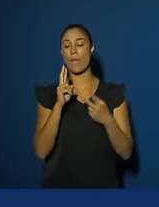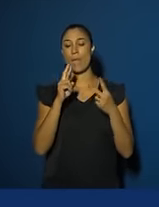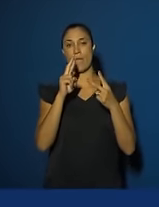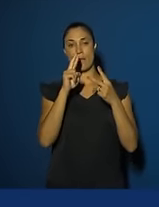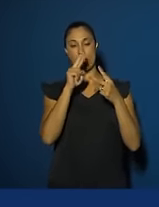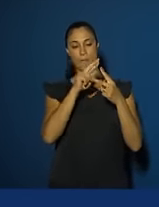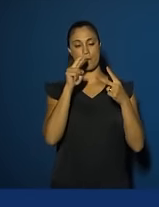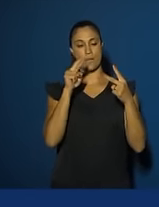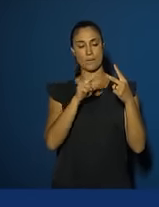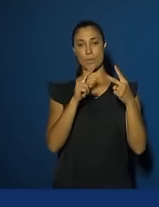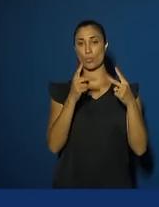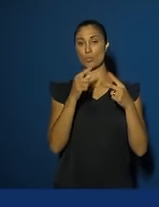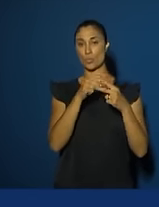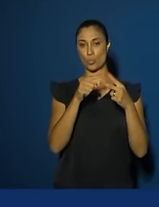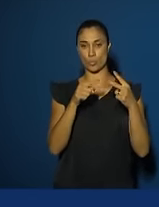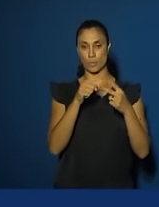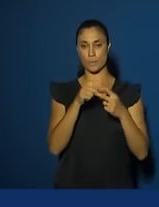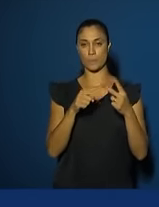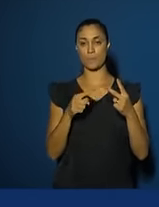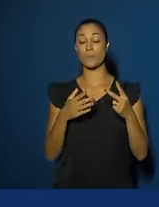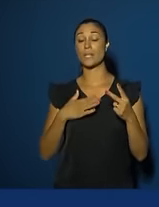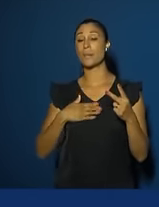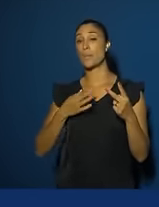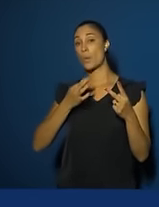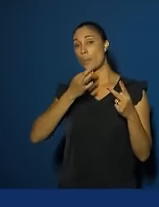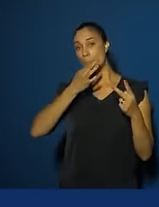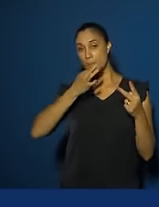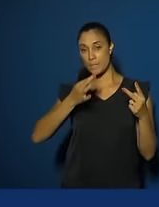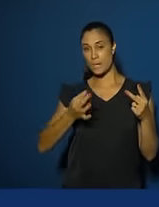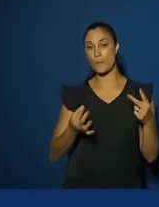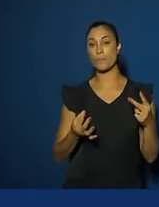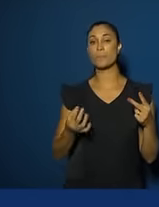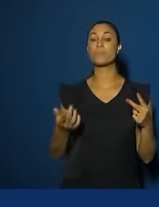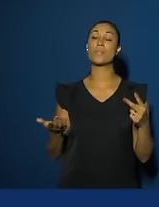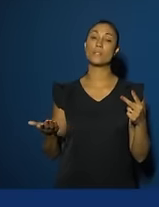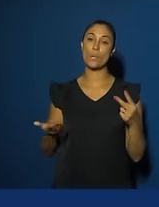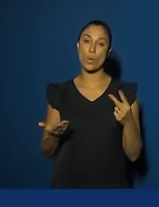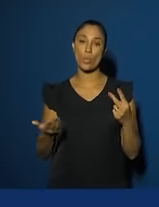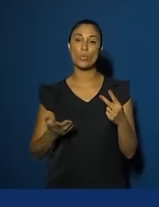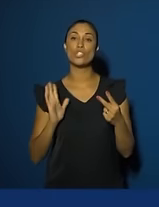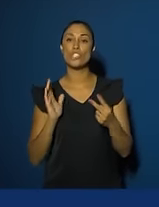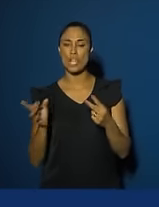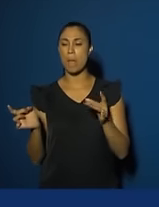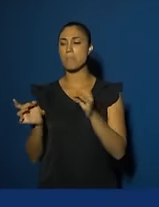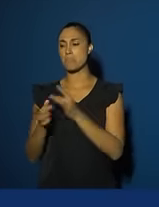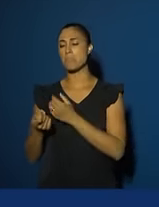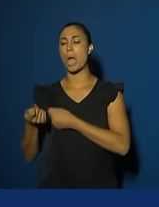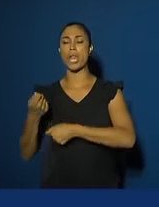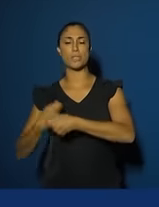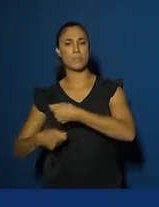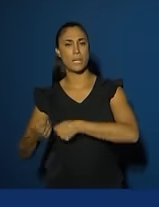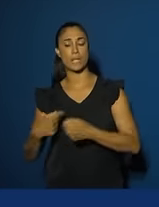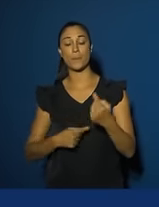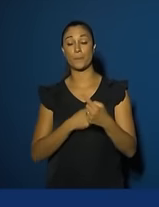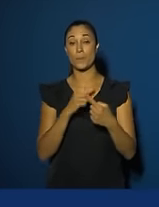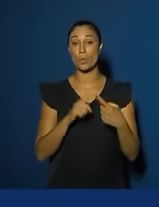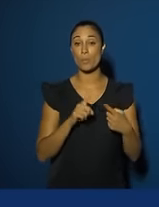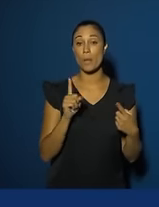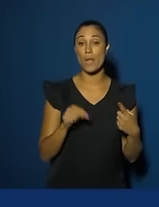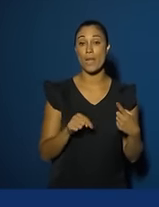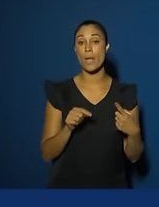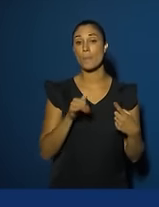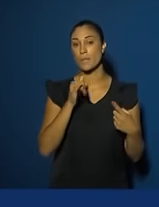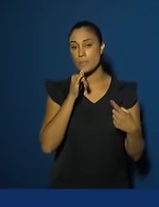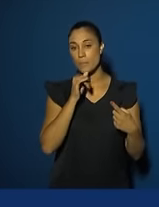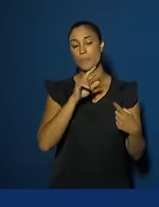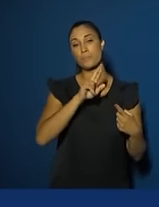duas surpresas que na minha opinião estão hoje administradas uma delas foi o